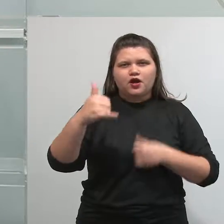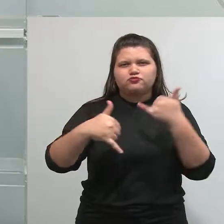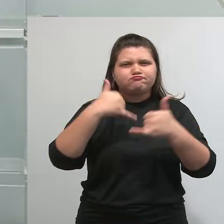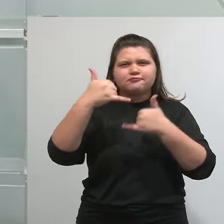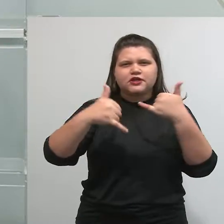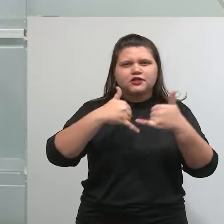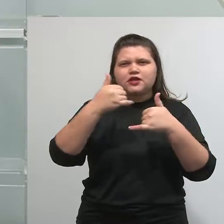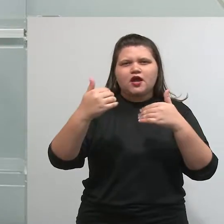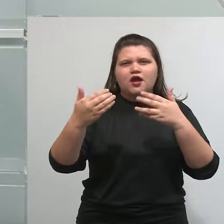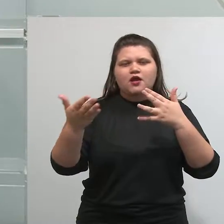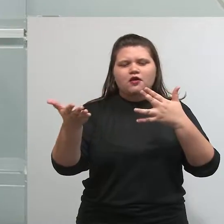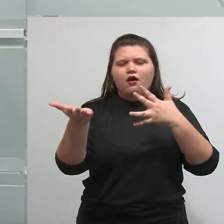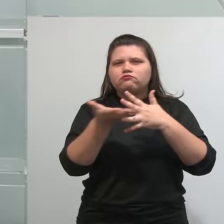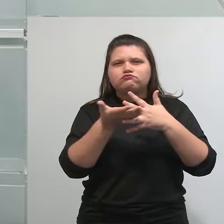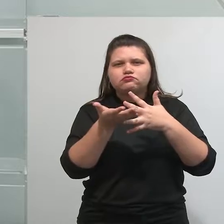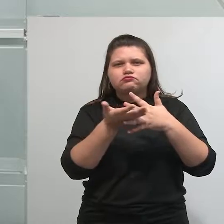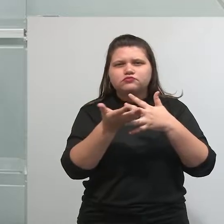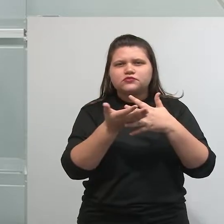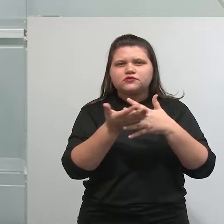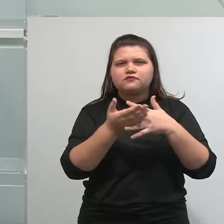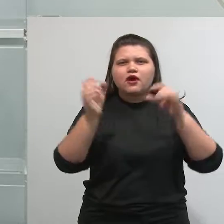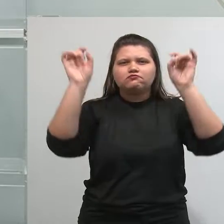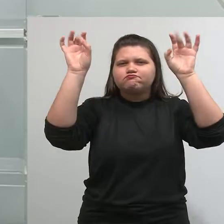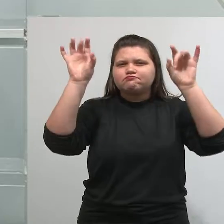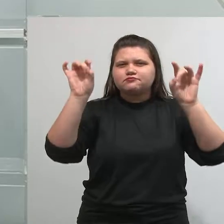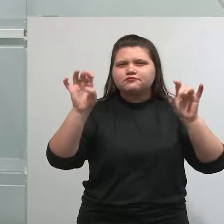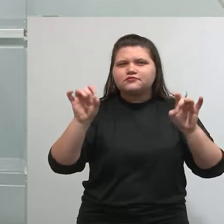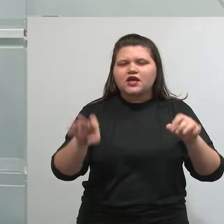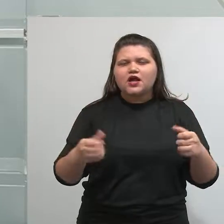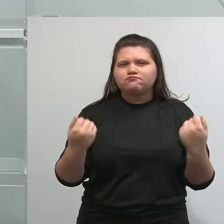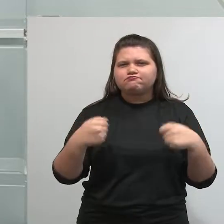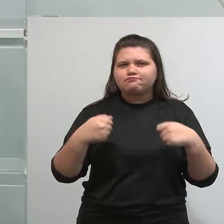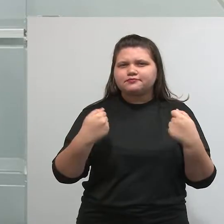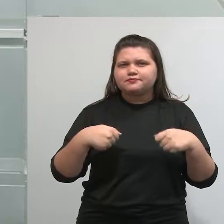de descrever. Então, são detalhes que você vai